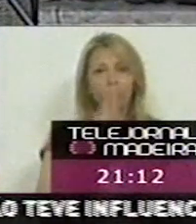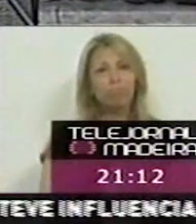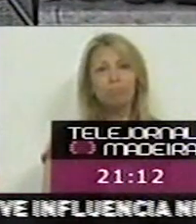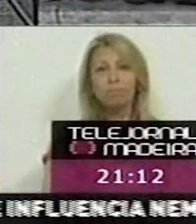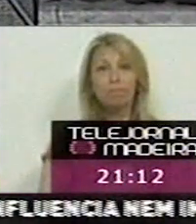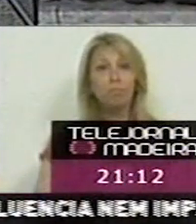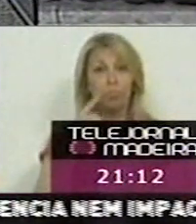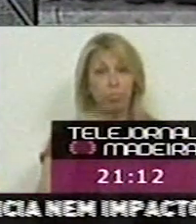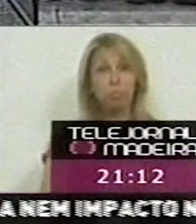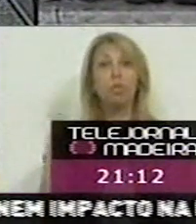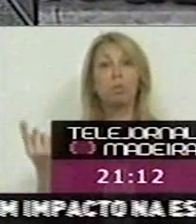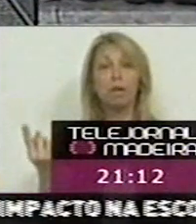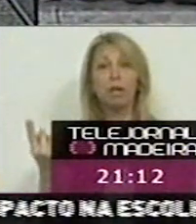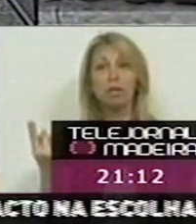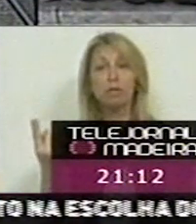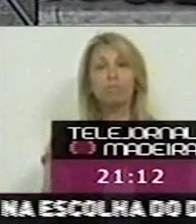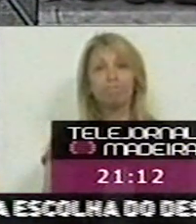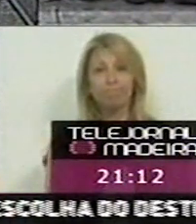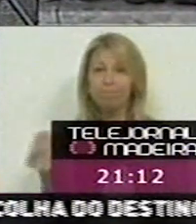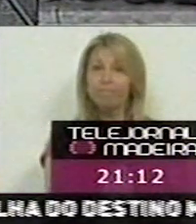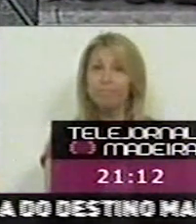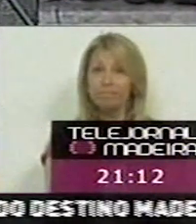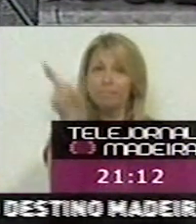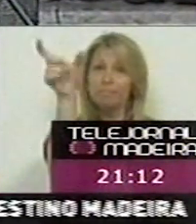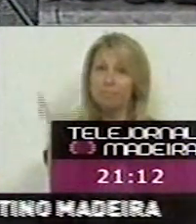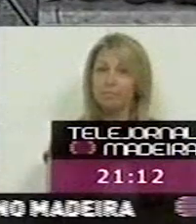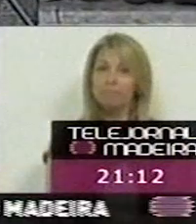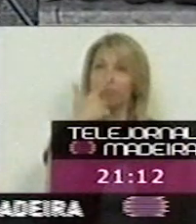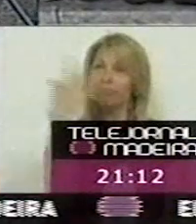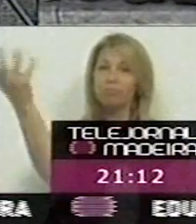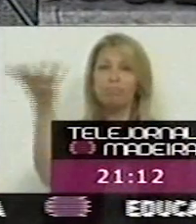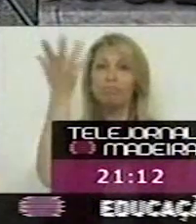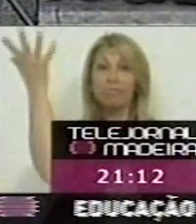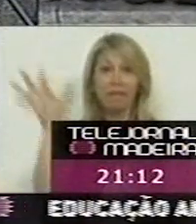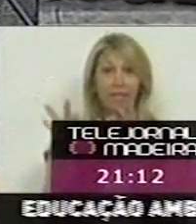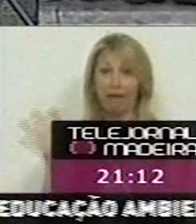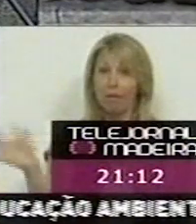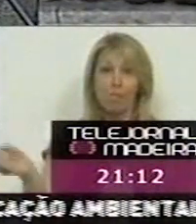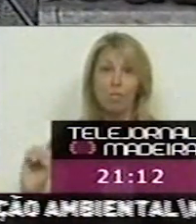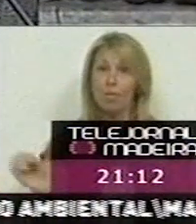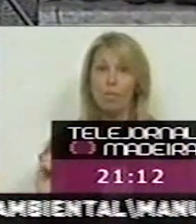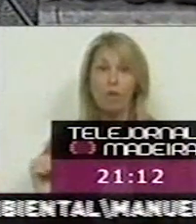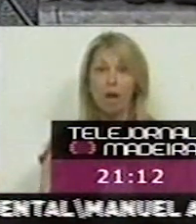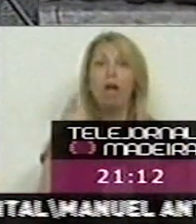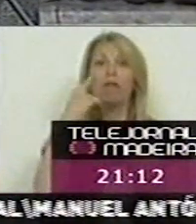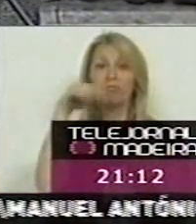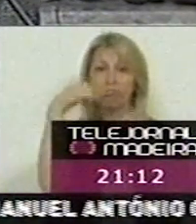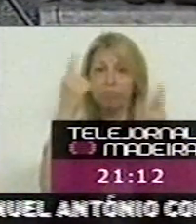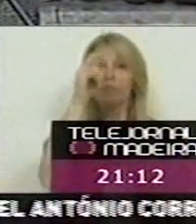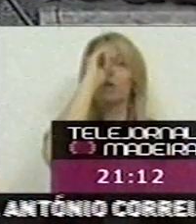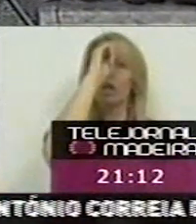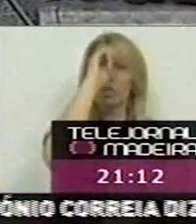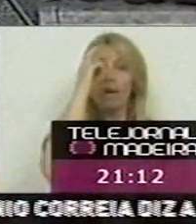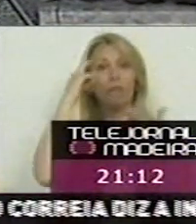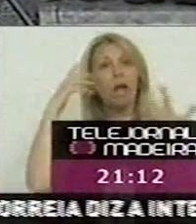causas públicas fizeram de Isabel Sinalino uma personalidade ímpar que granjeou o respeito e a admiração